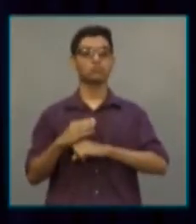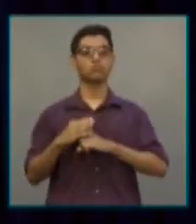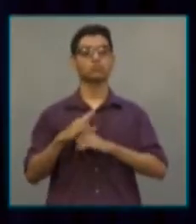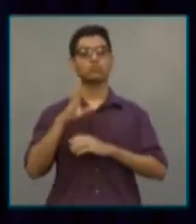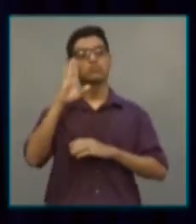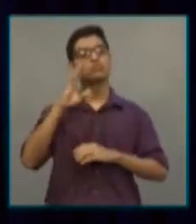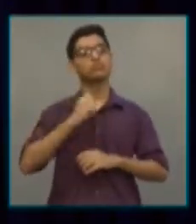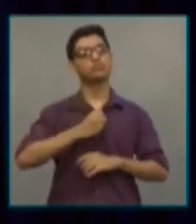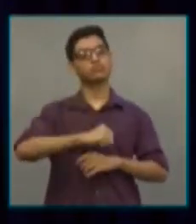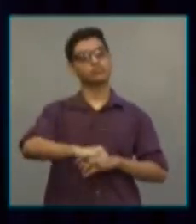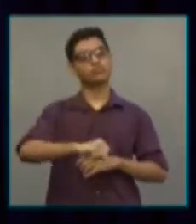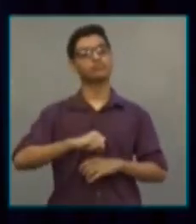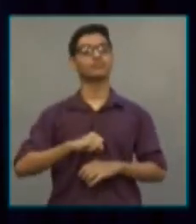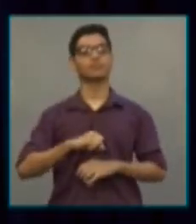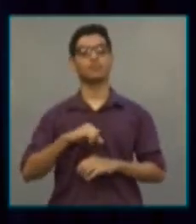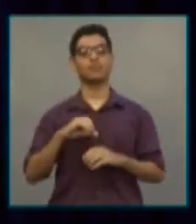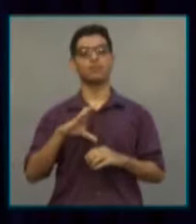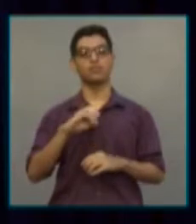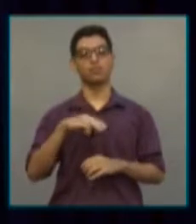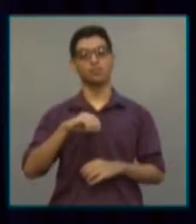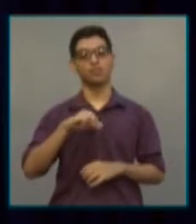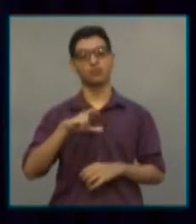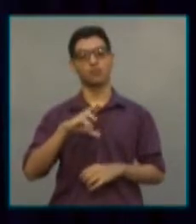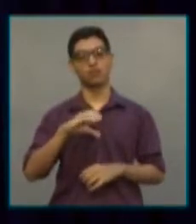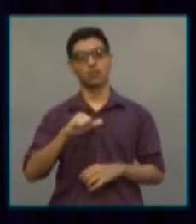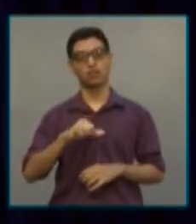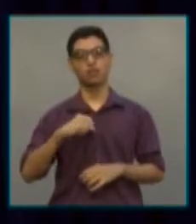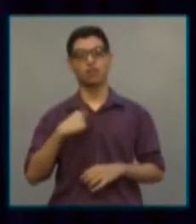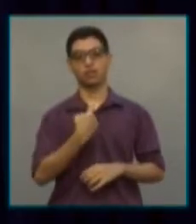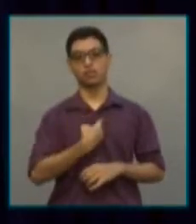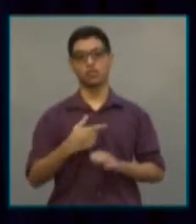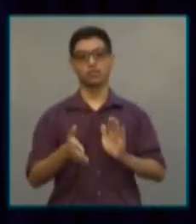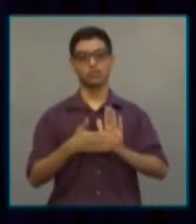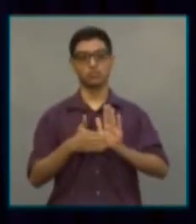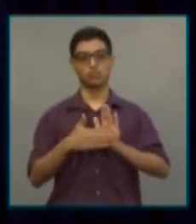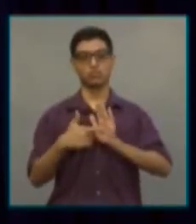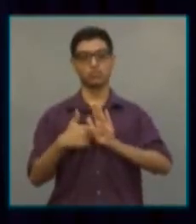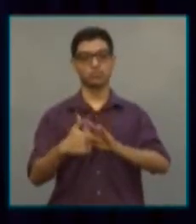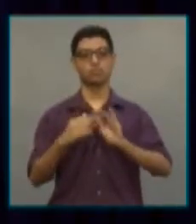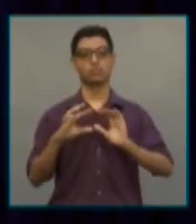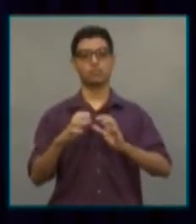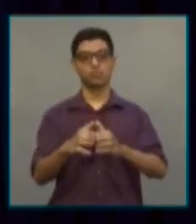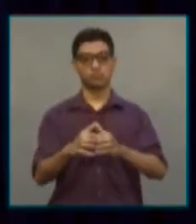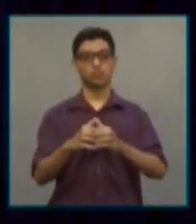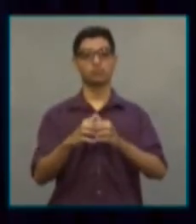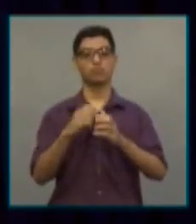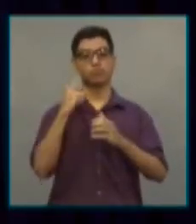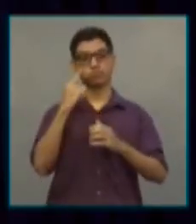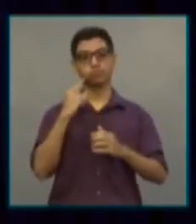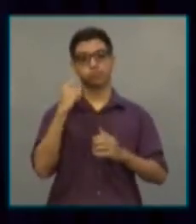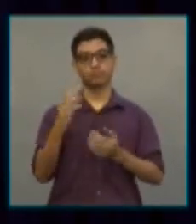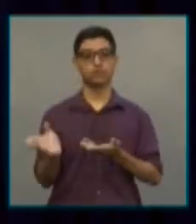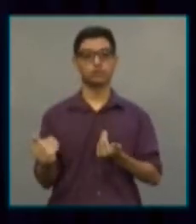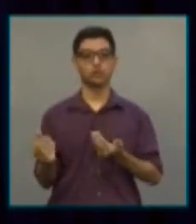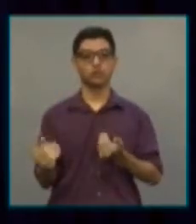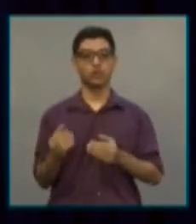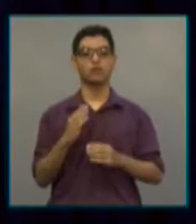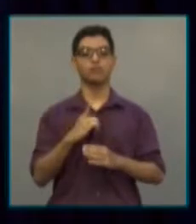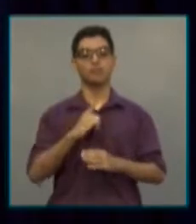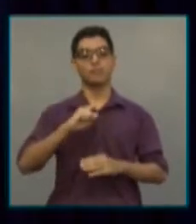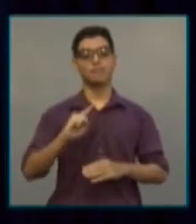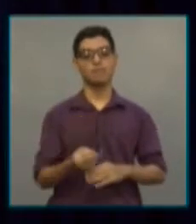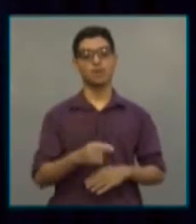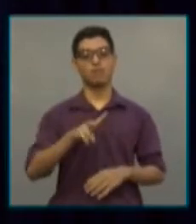comarcas. Nós temos propostas para a jovem advocacia, de 1.000 vagas em cursos de